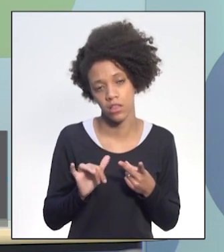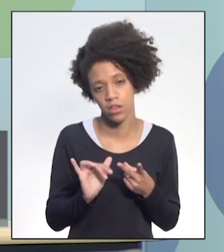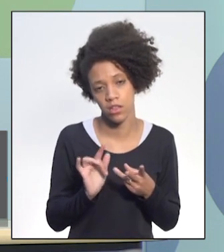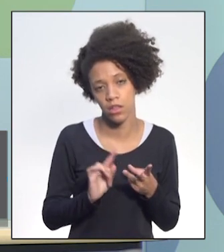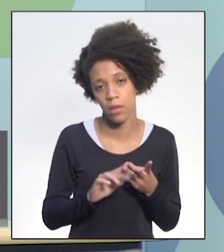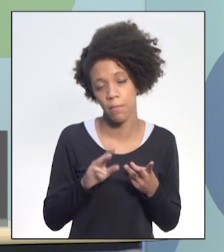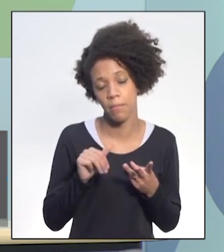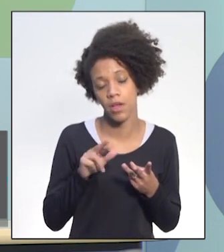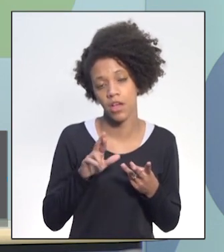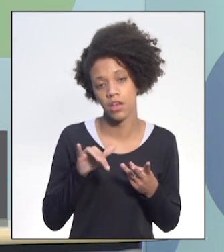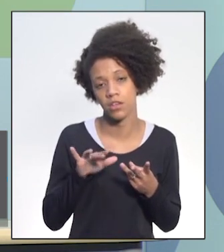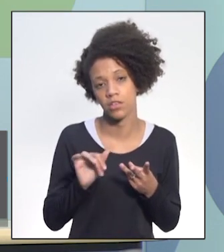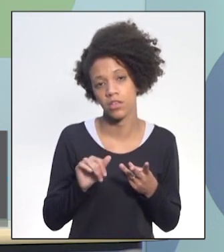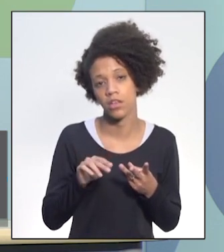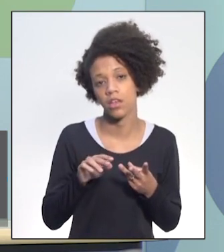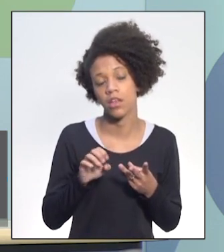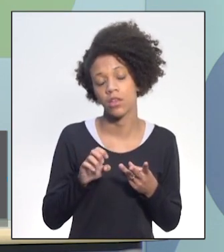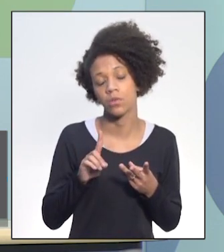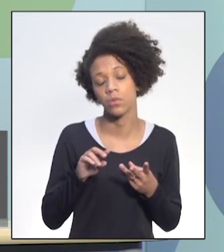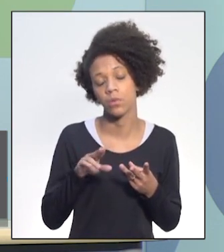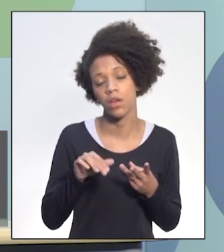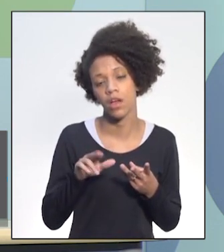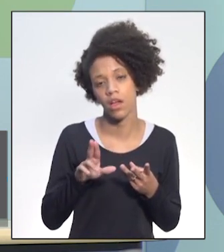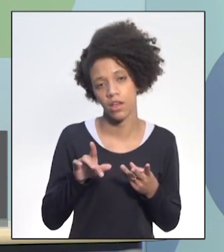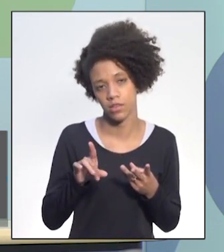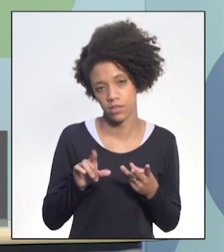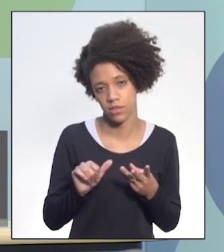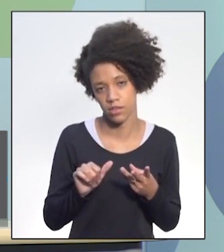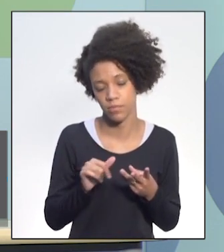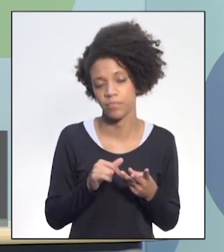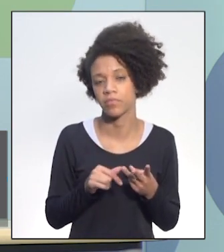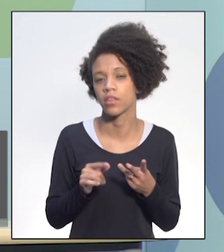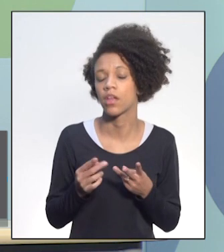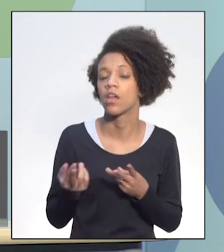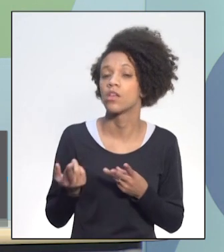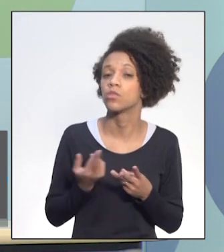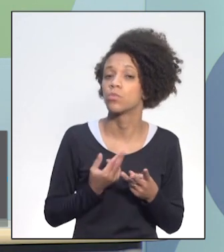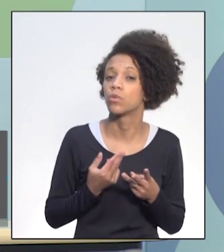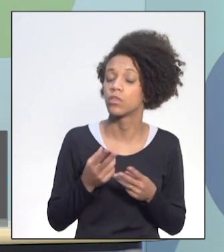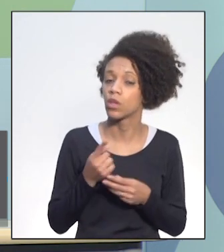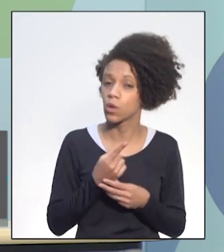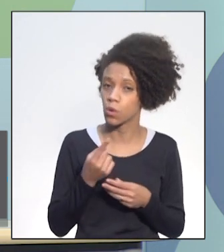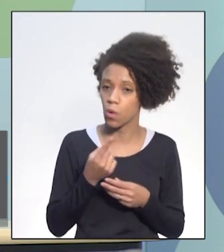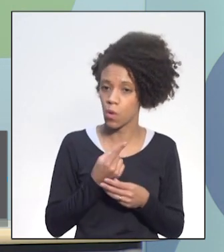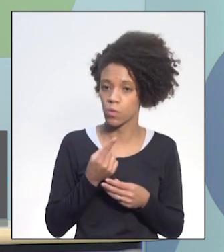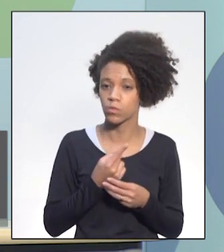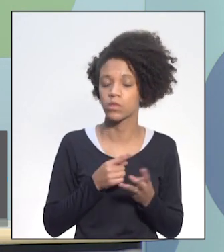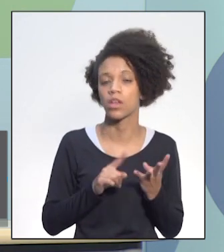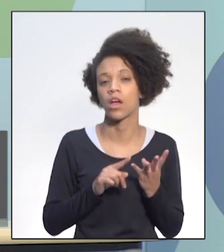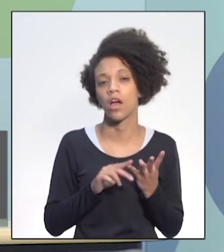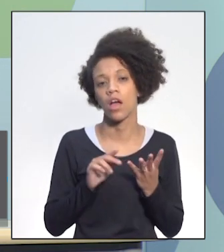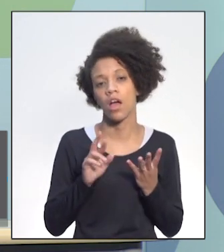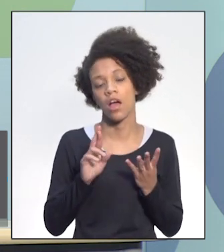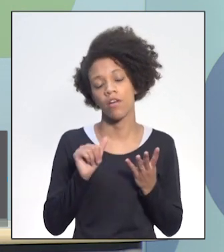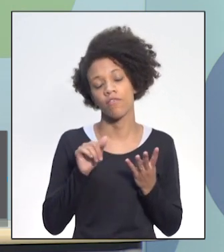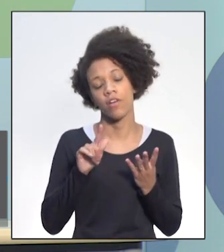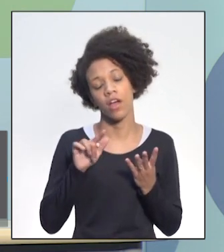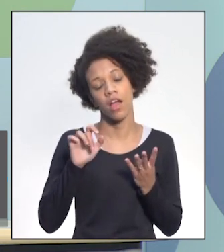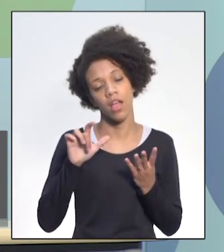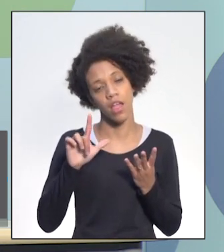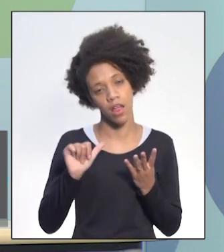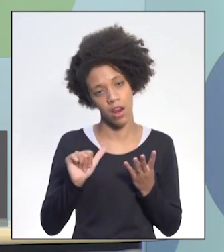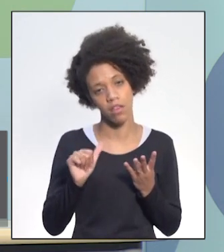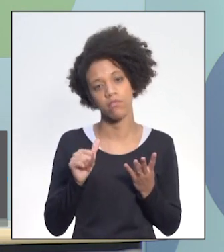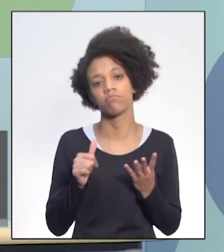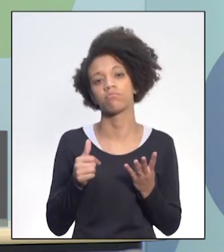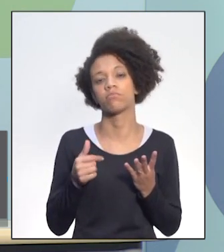Maria Eduarda, Vitor, responderam 11. Rafaela também respondeu 11, Ana